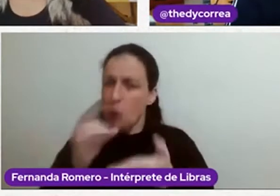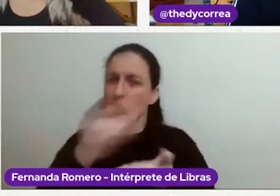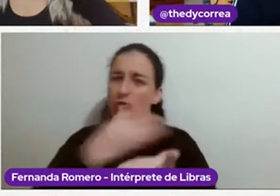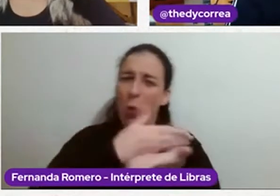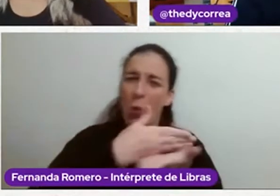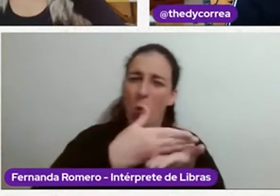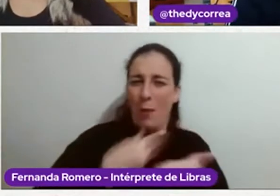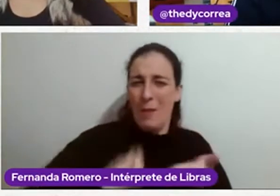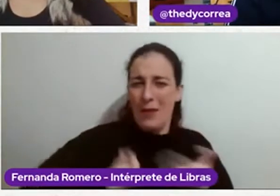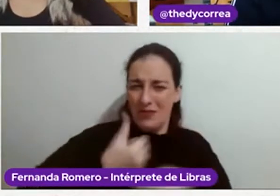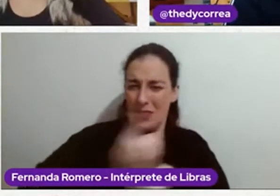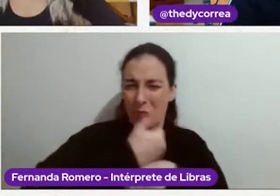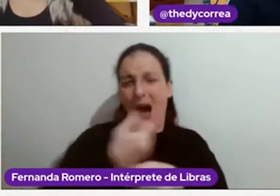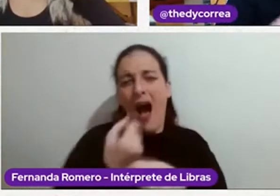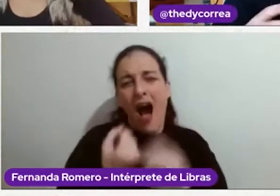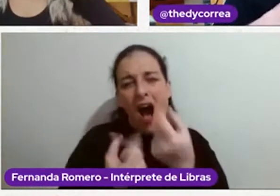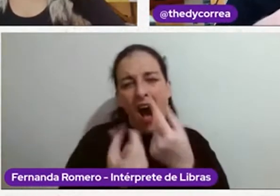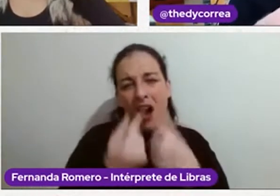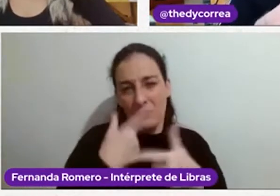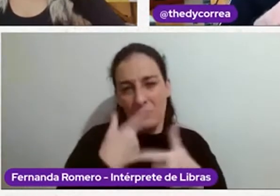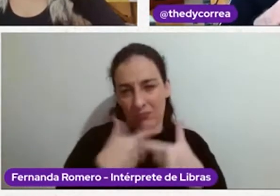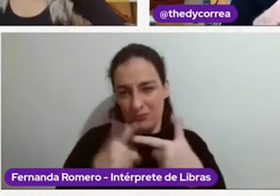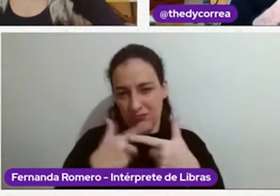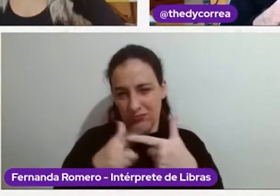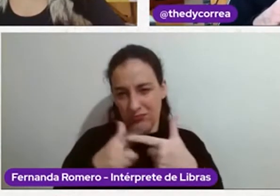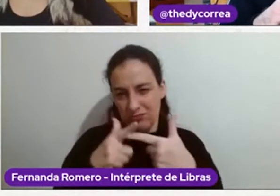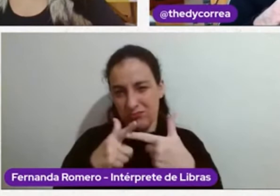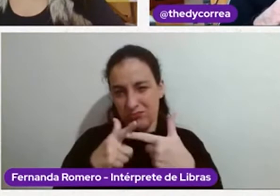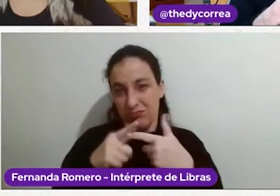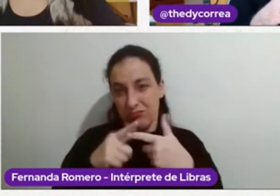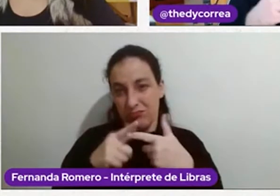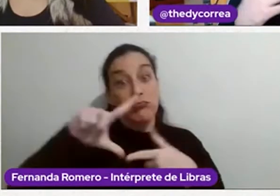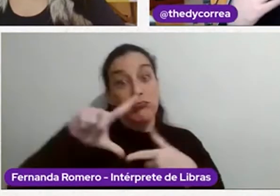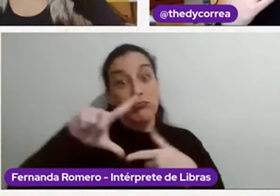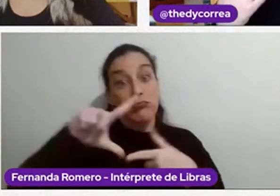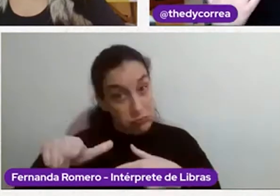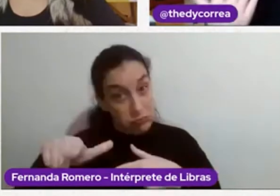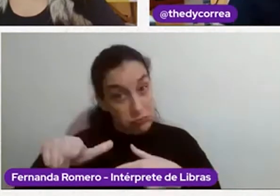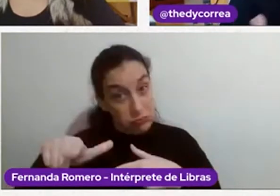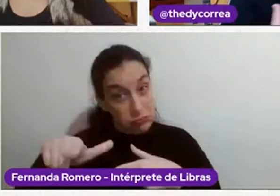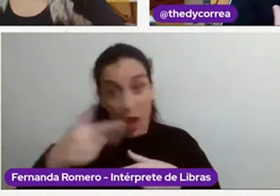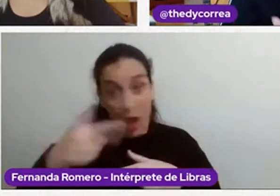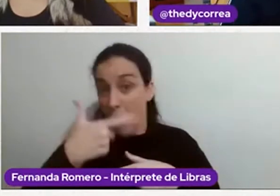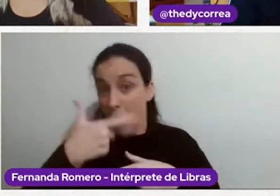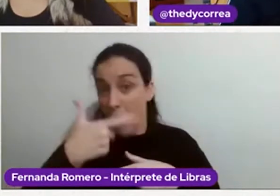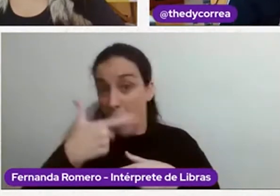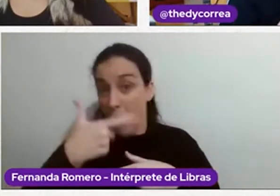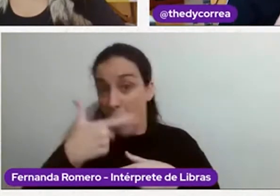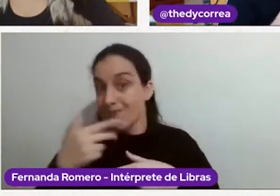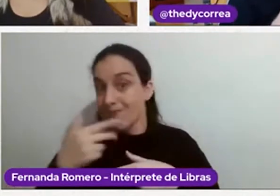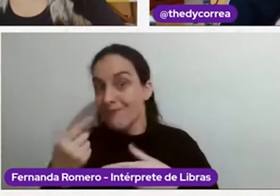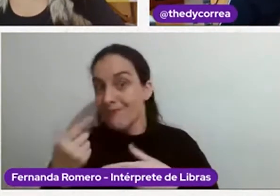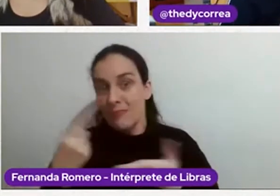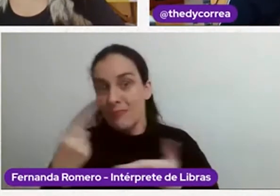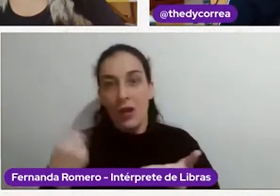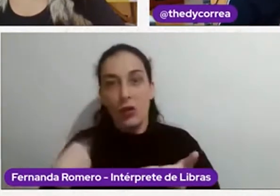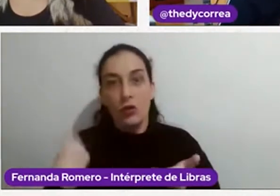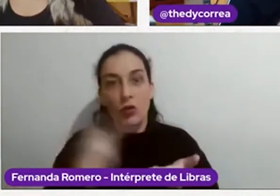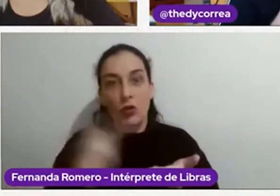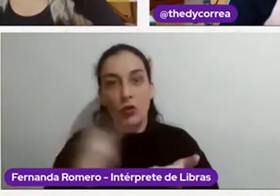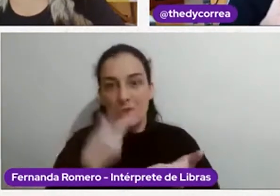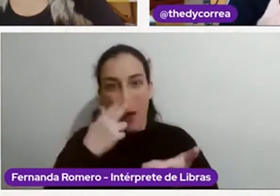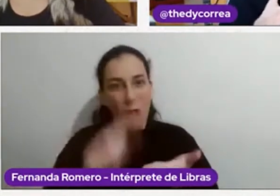teve alguns problemas, mas depois eu acho que a gente teve digamos assim, estabeleceu um pacto com o